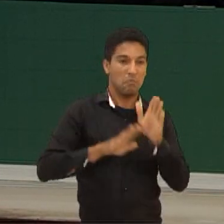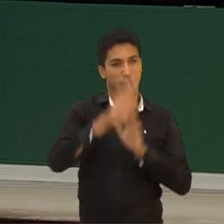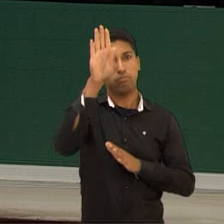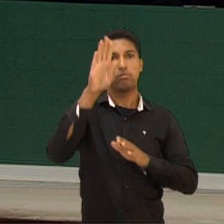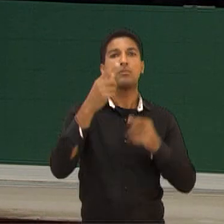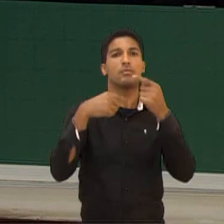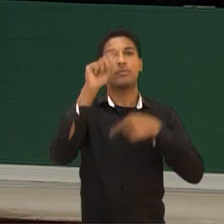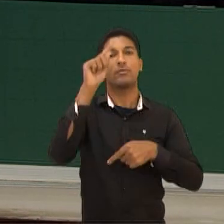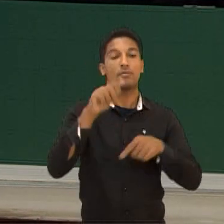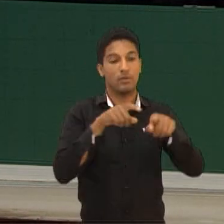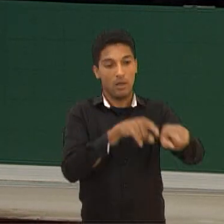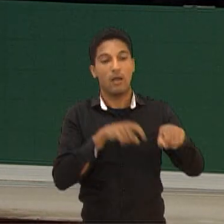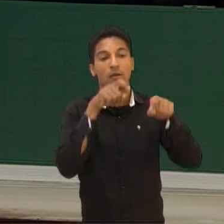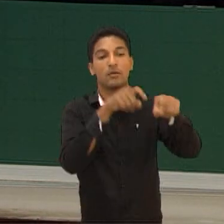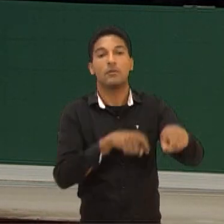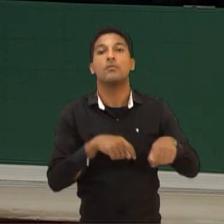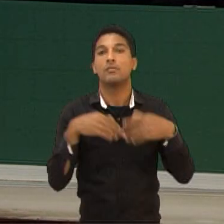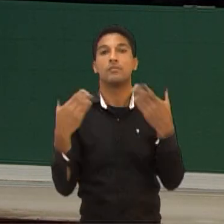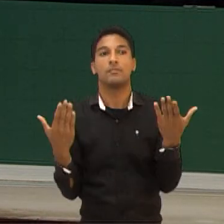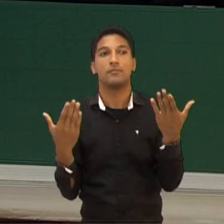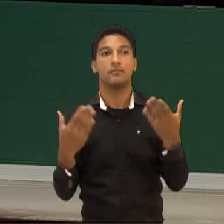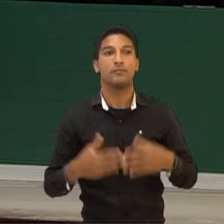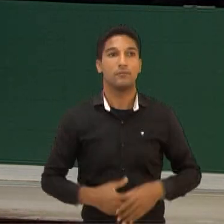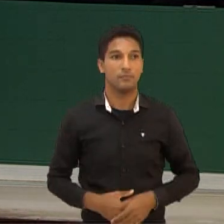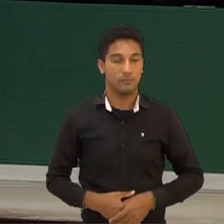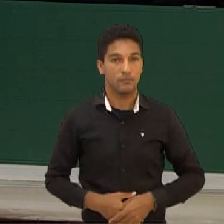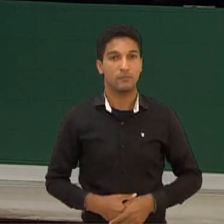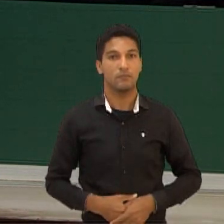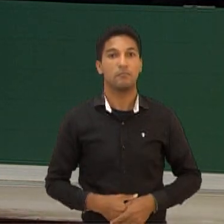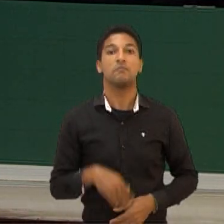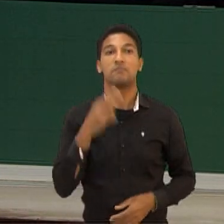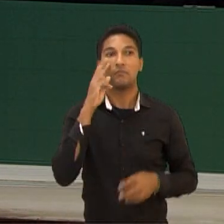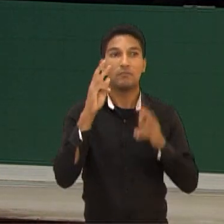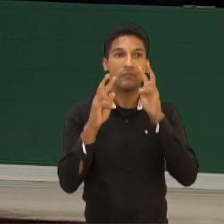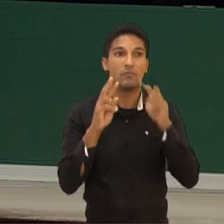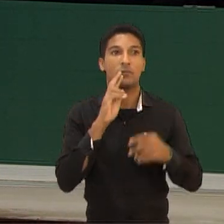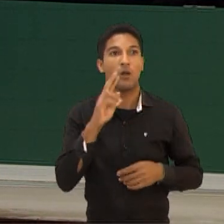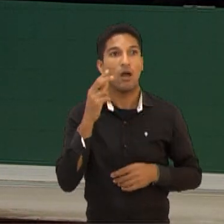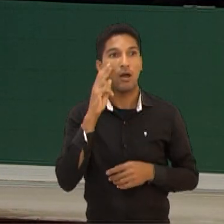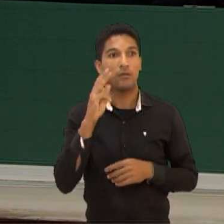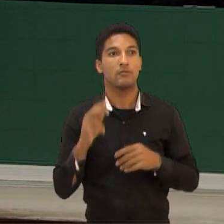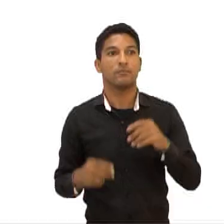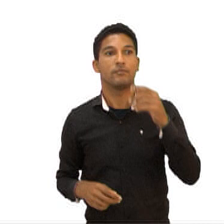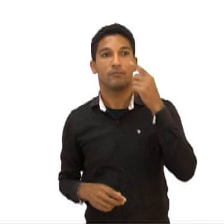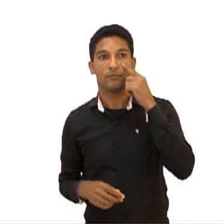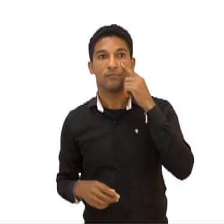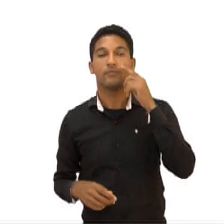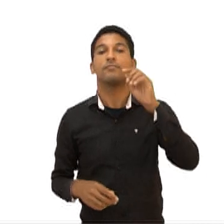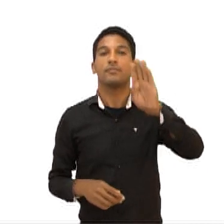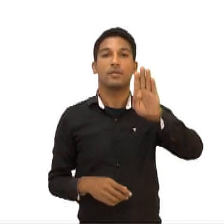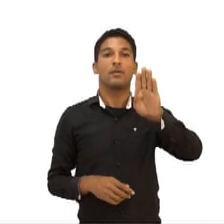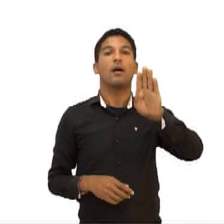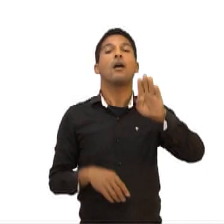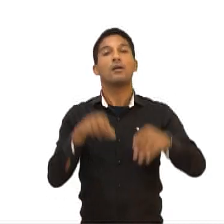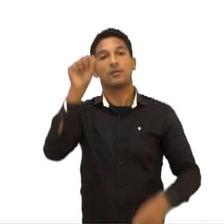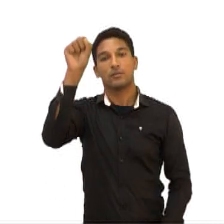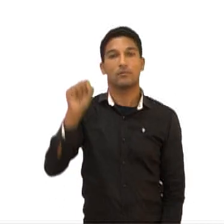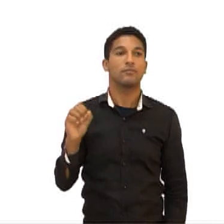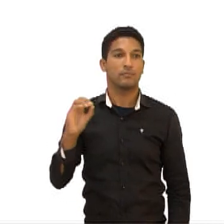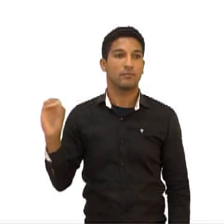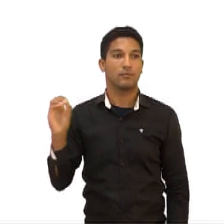Médio. Letra B, Sudeste Asiático. Ásia Central e Ásia Meridional. Nós temos o Sudeste